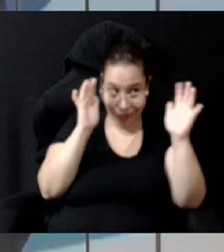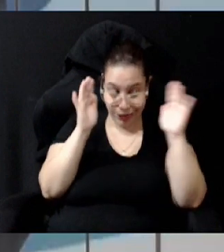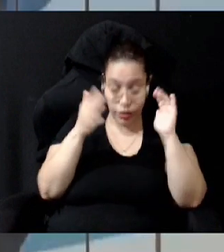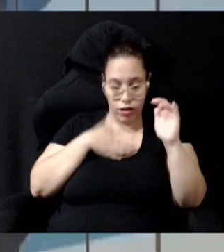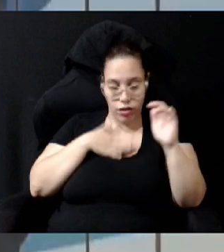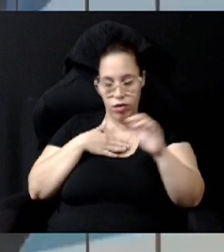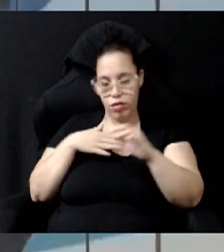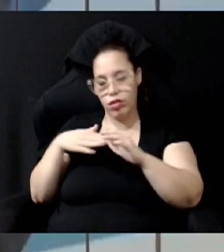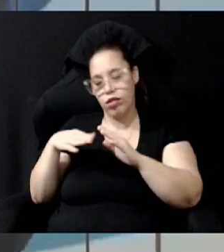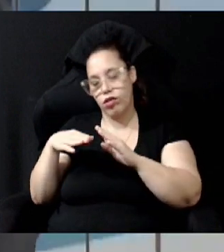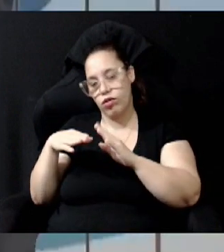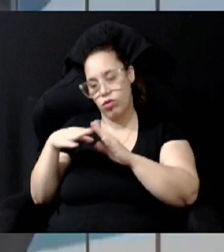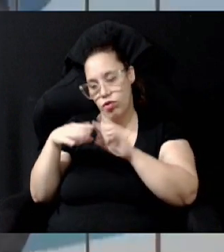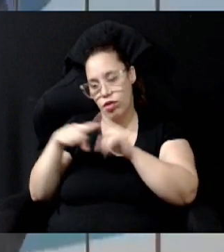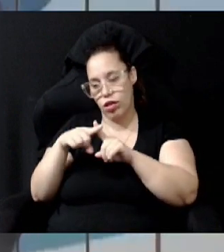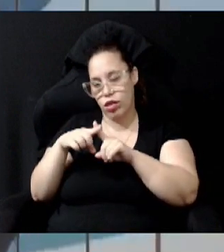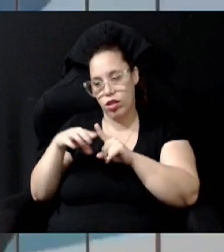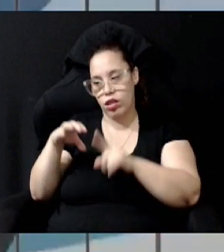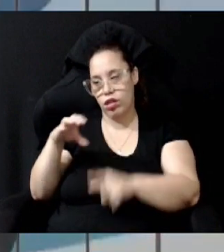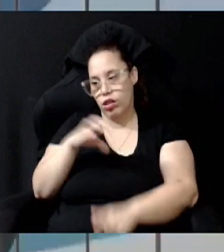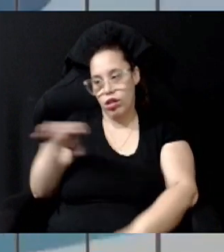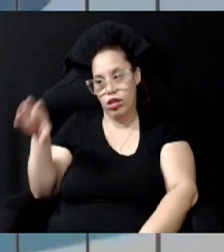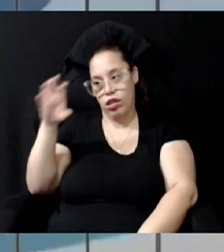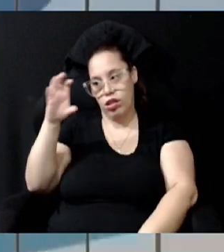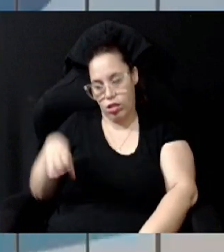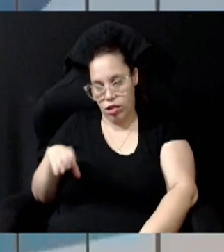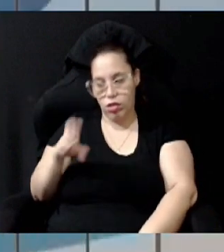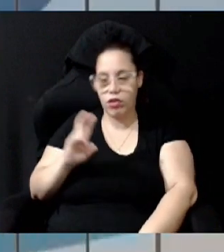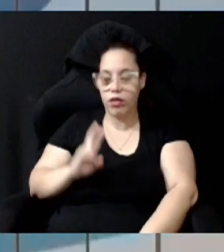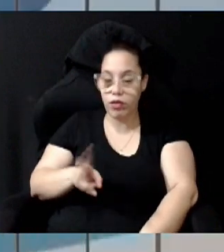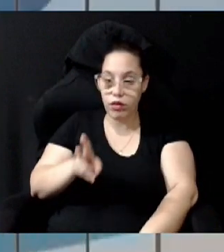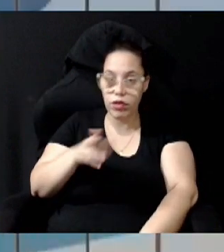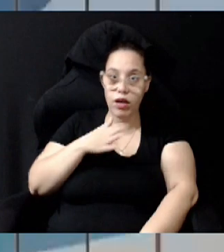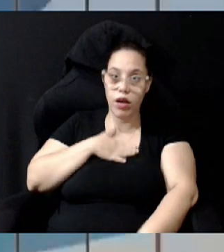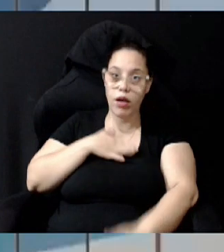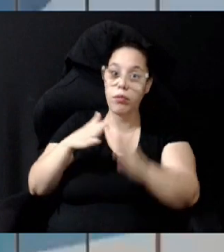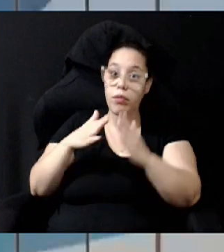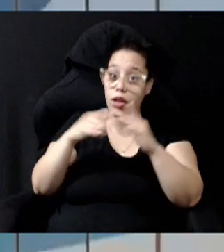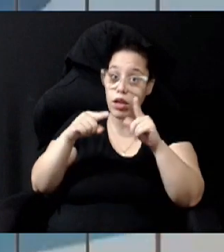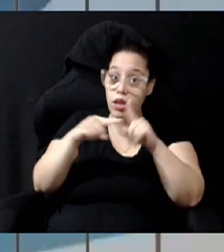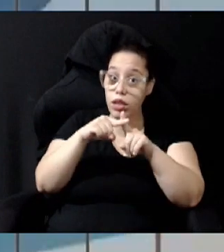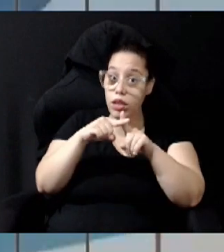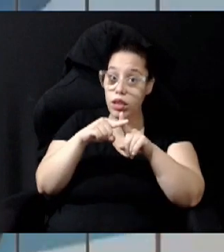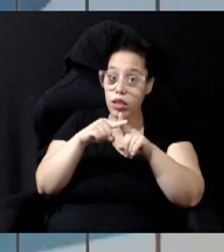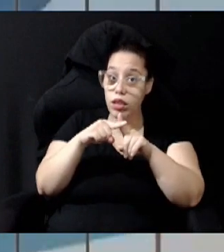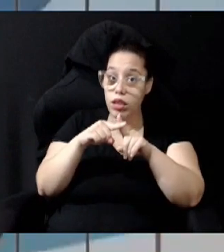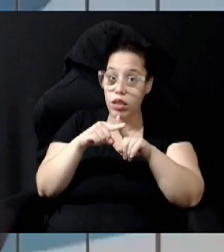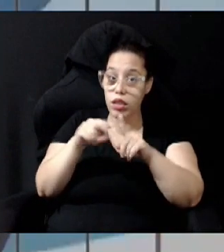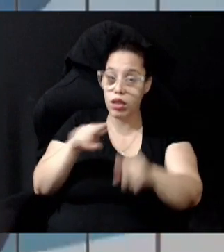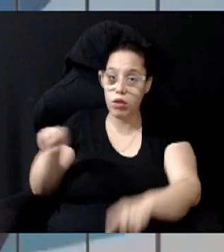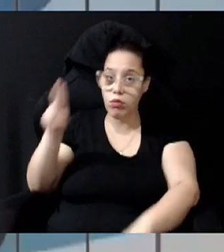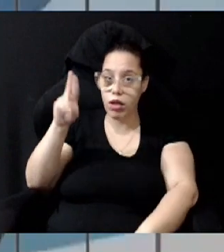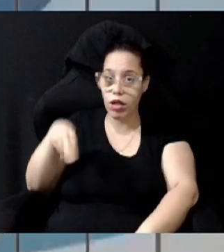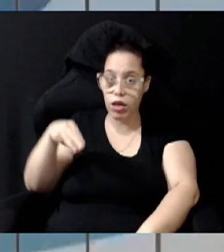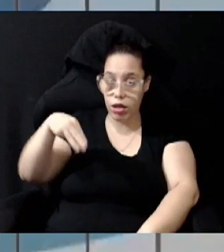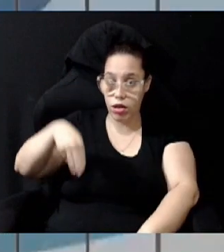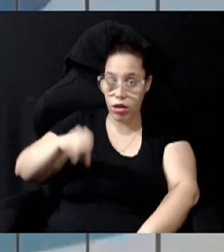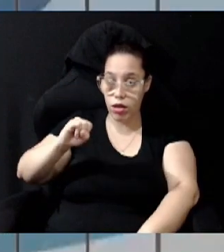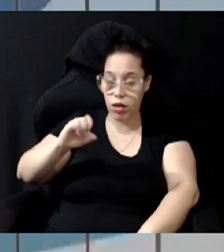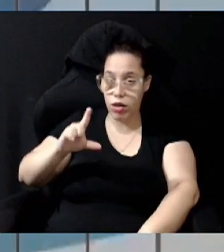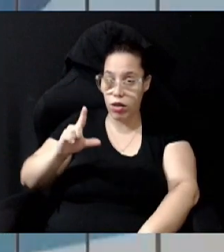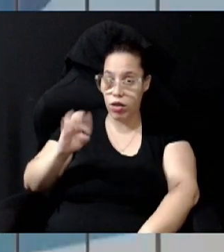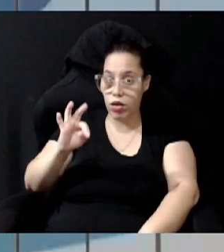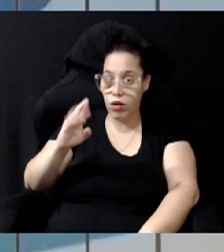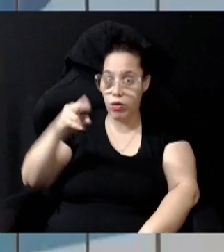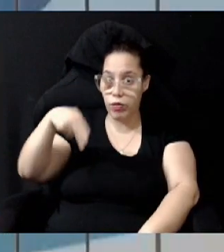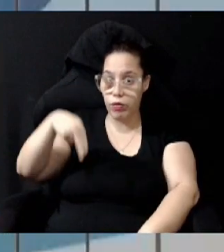né? Isso desde sempre, mas a minha igreja é a igreja do Padre Milton Santana, que empresta o nome aqui ao Prêmio de